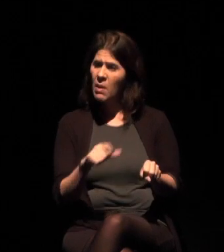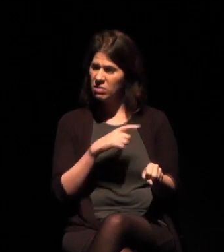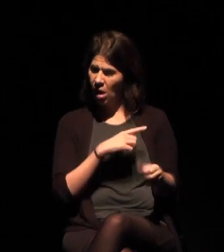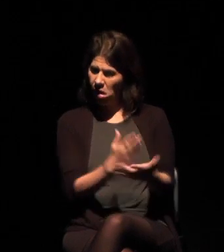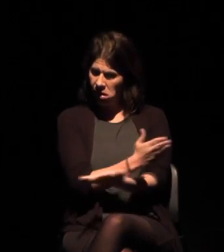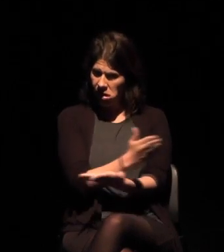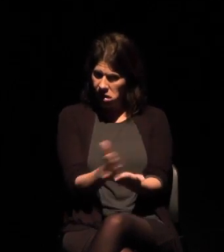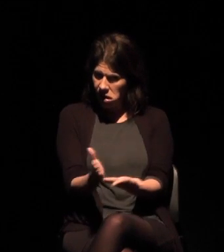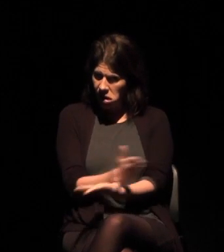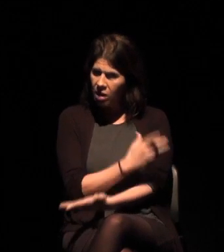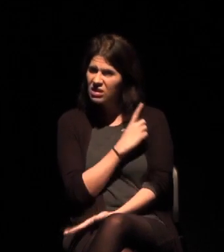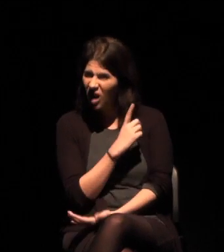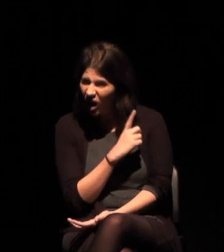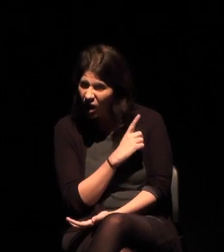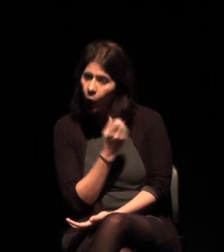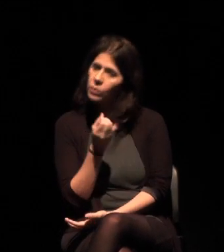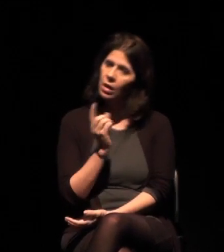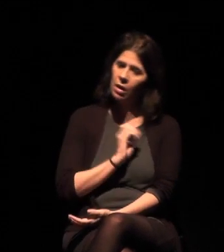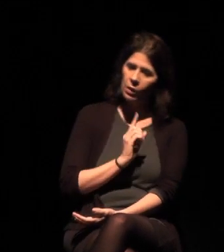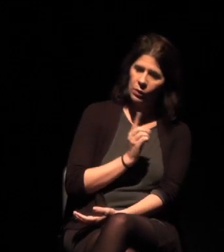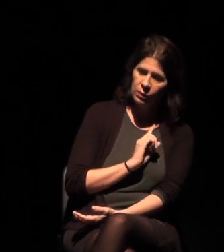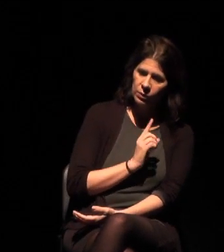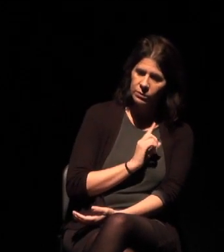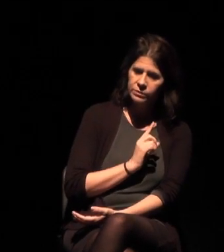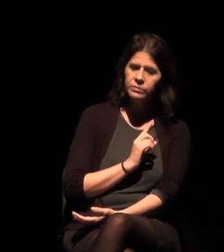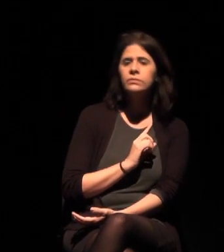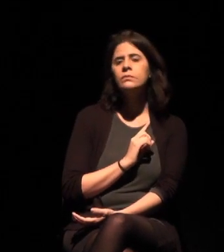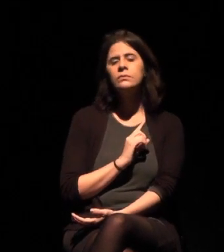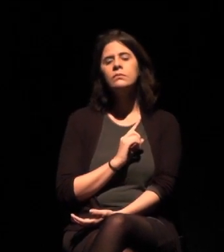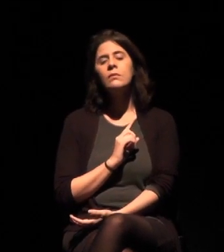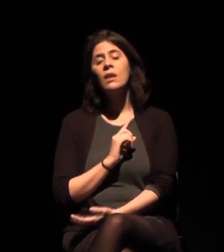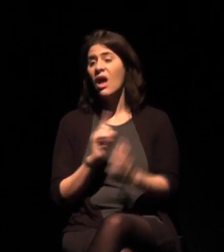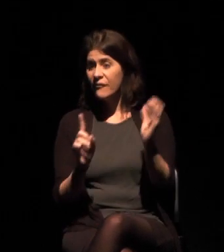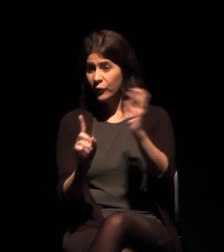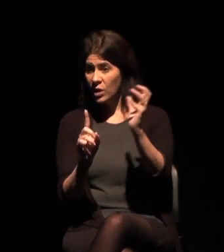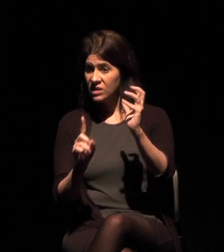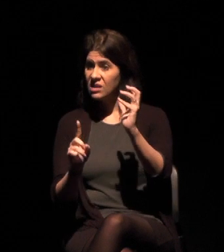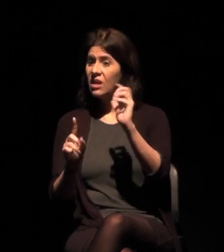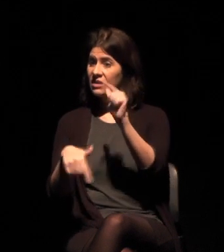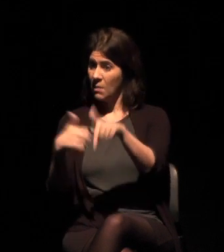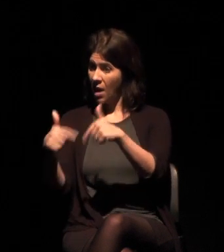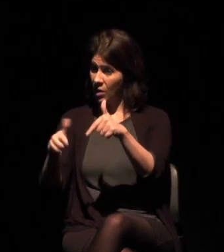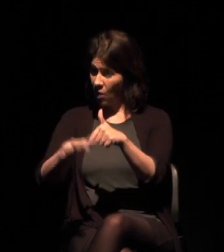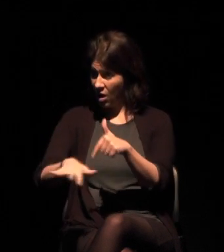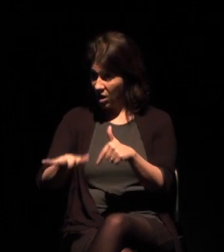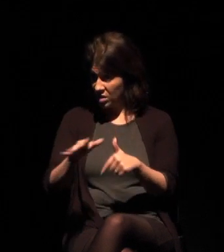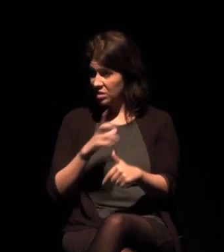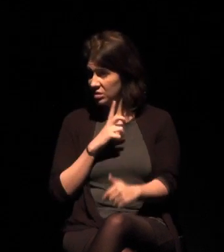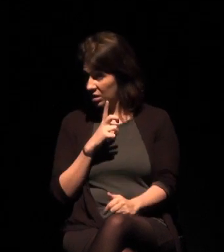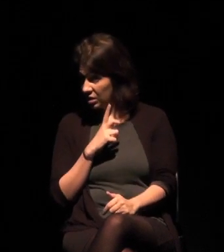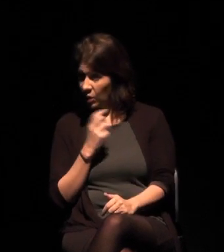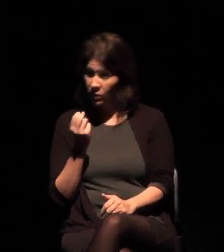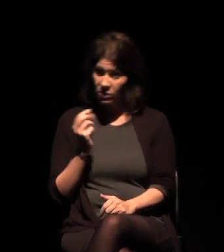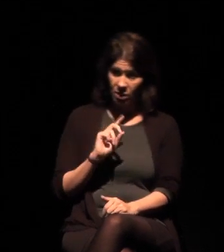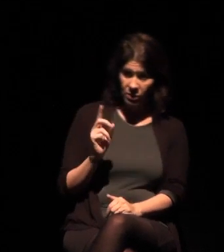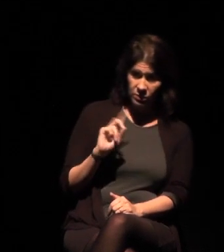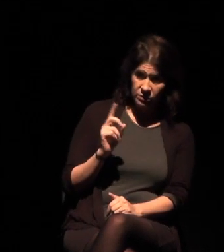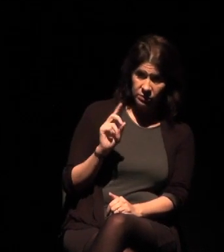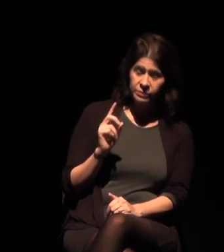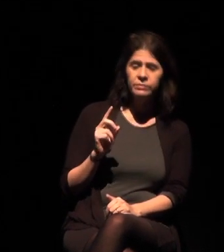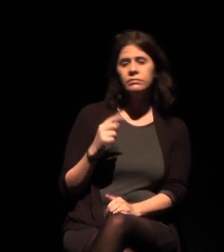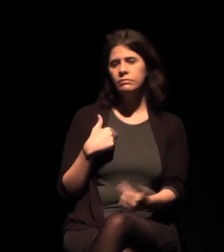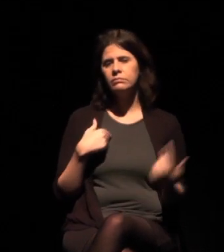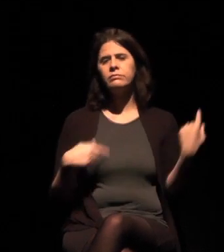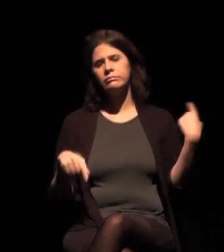como esses temas é afeta o mercado trabalho e essa discussão ela tem lados assim tem um lado que é